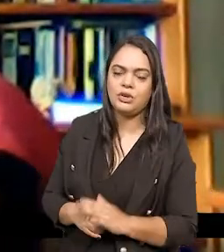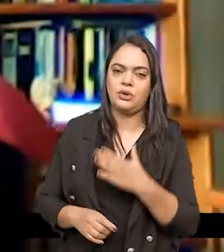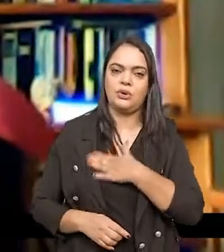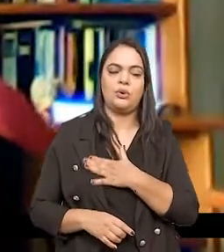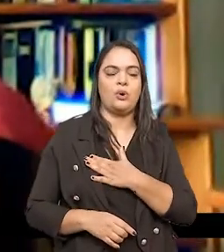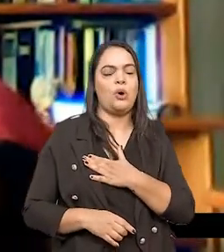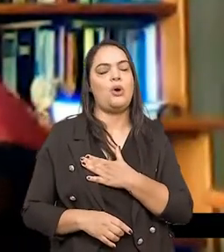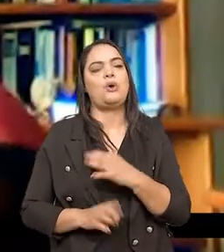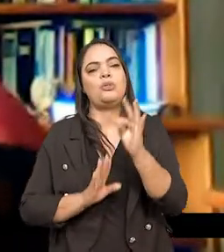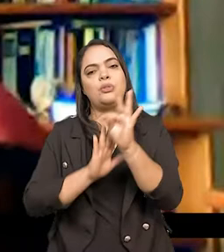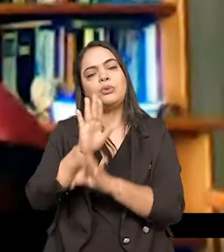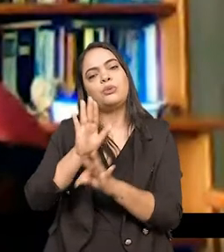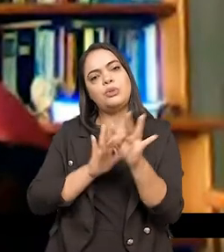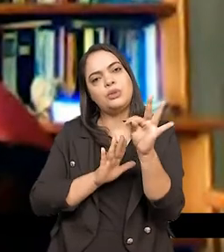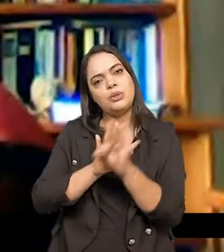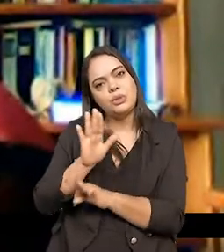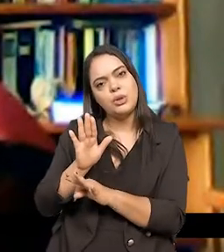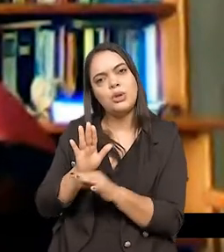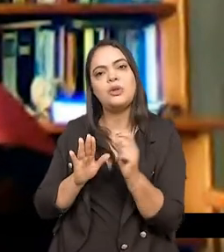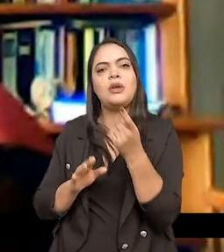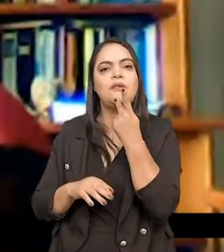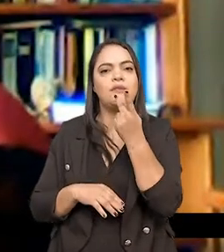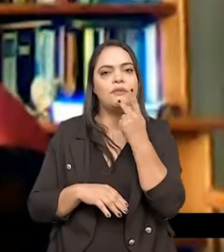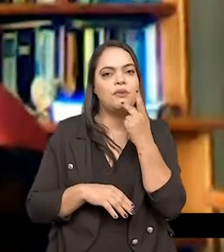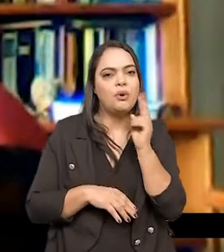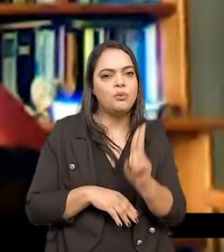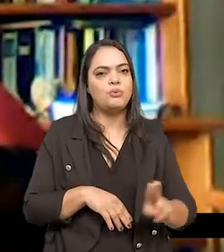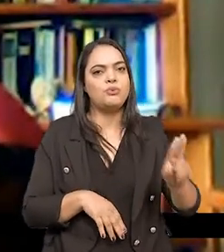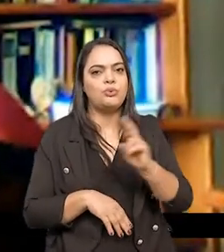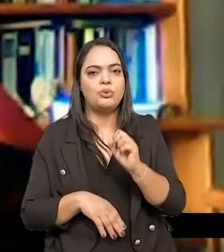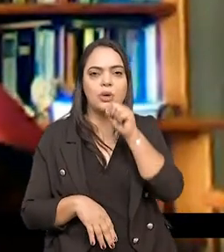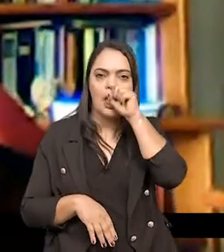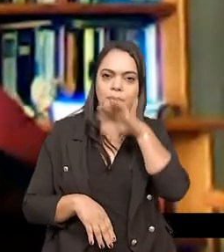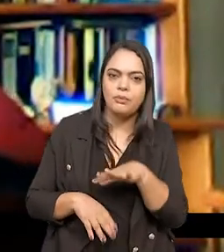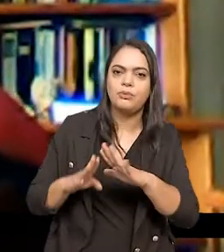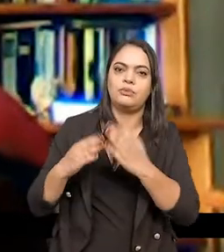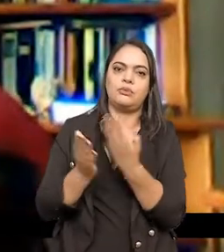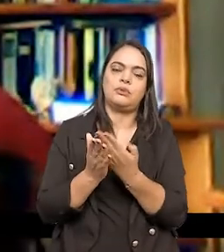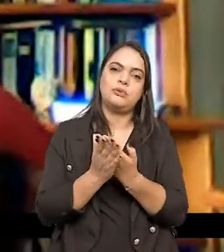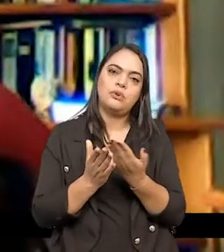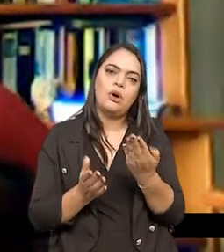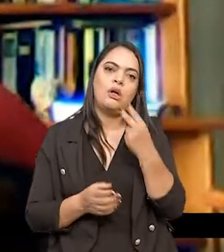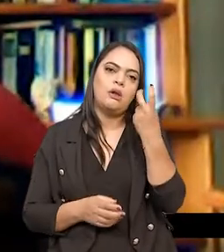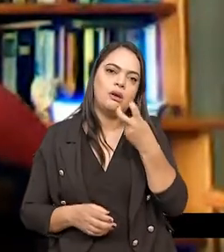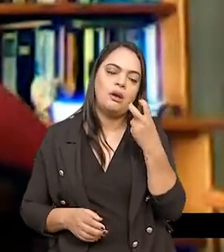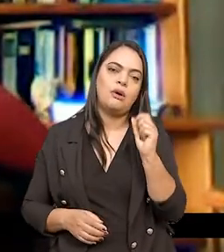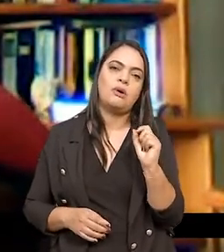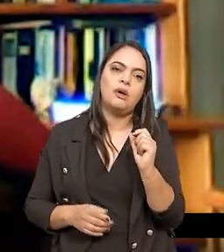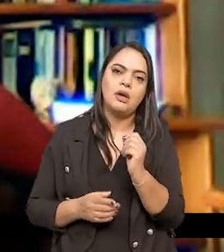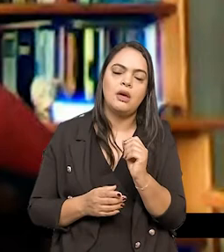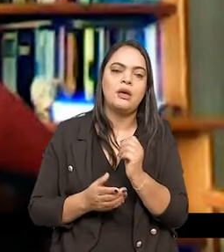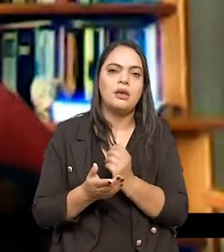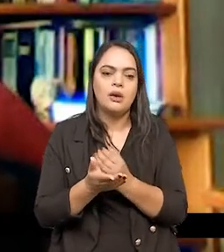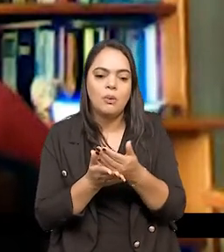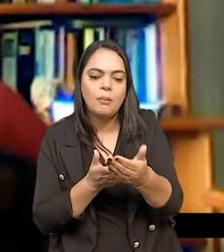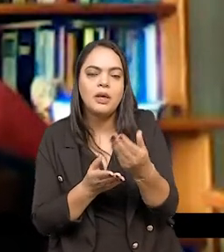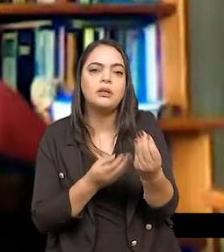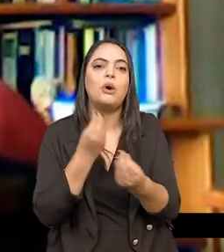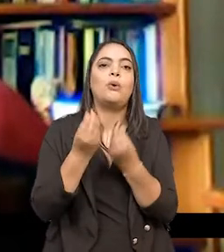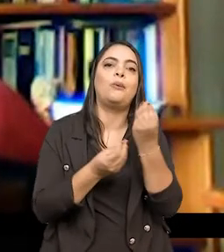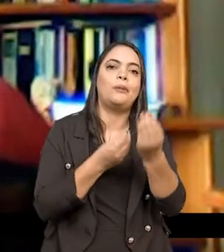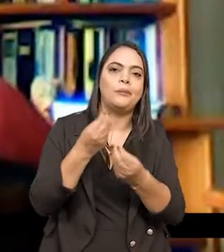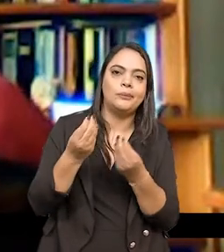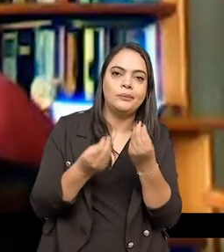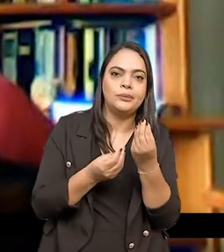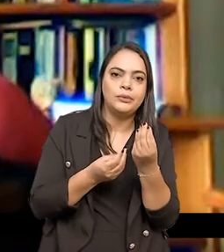que é Os Usos e Abusos da História Oral, onde ela vai clarear para a gente aonde começa a ideologia de gênero, afinal,